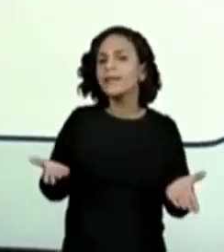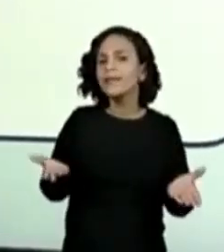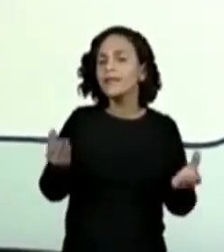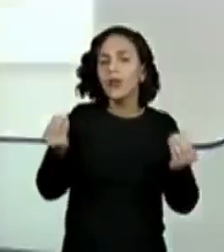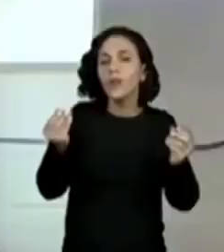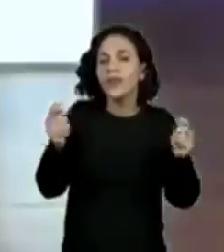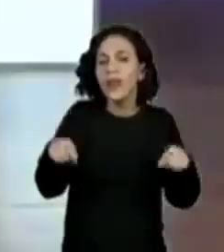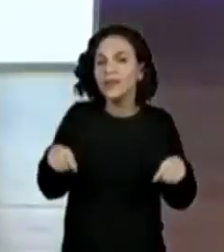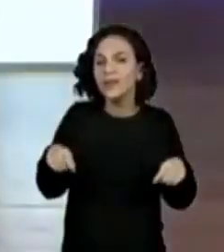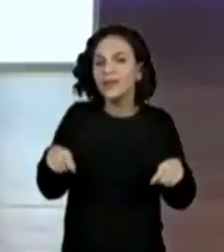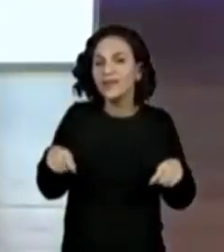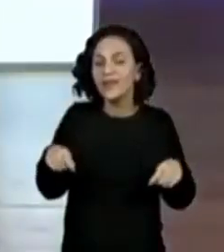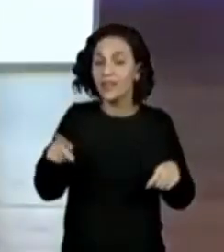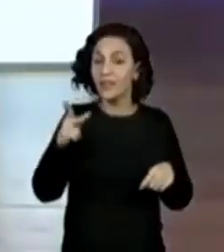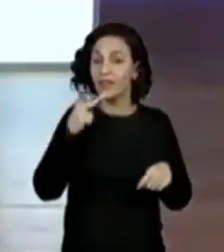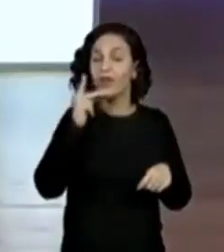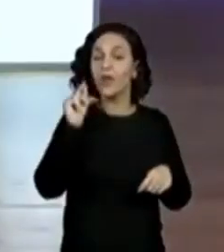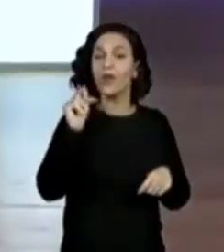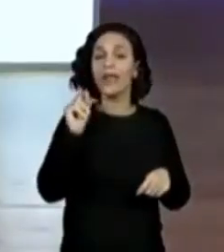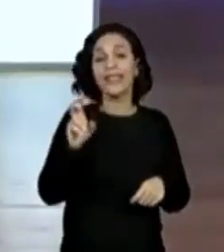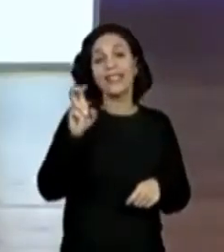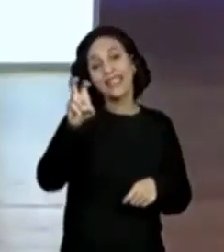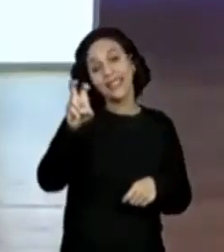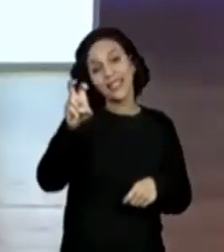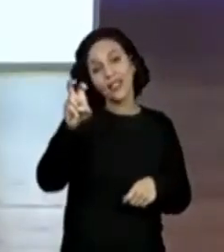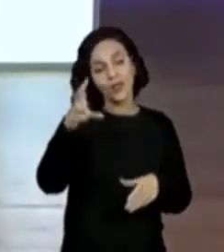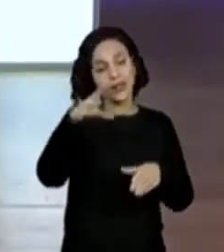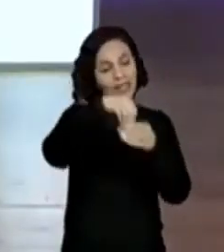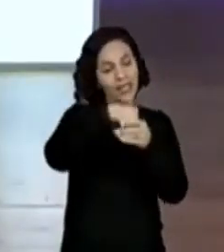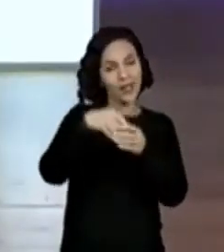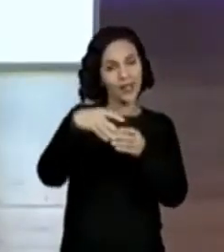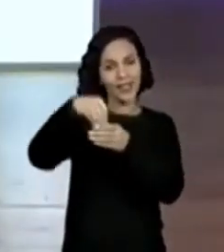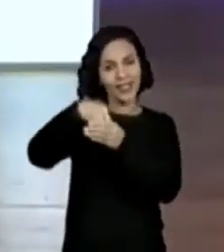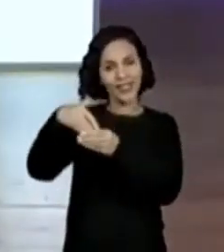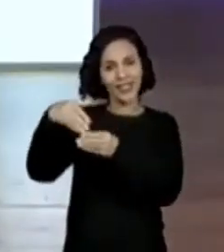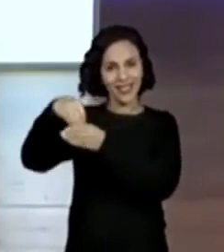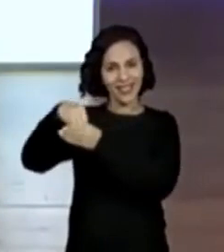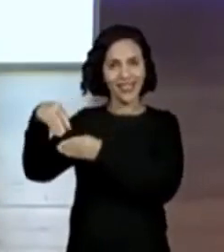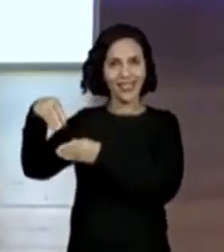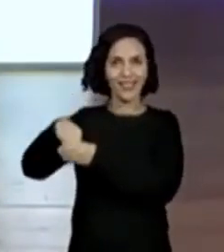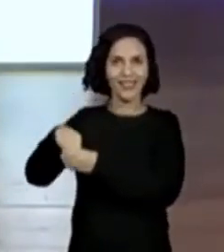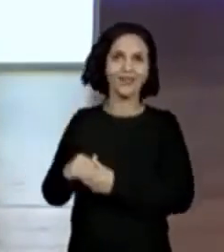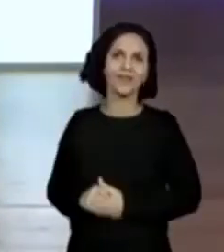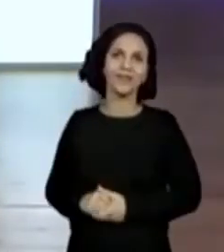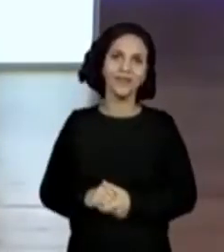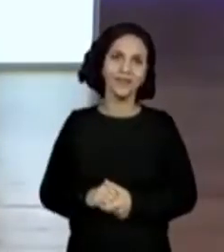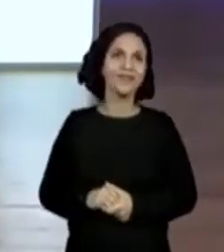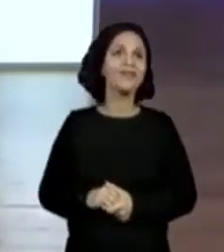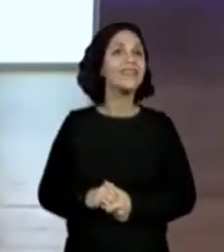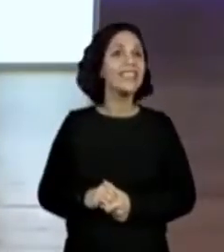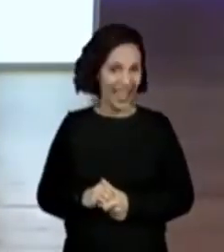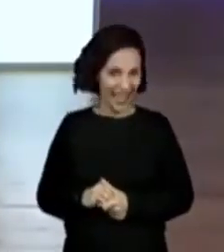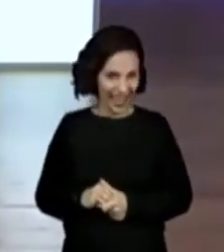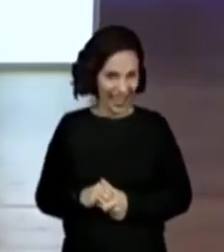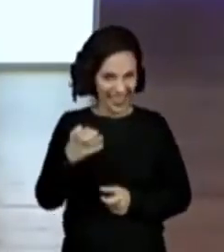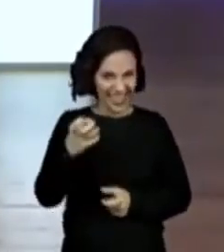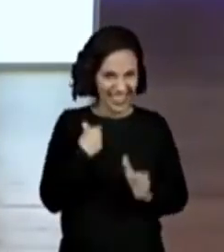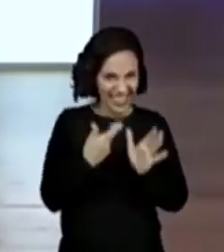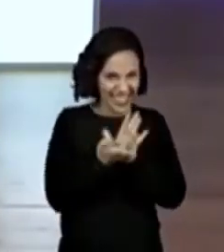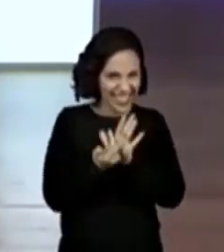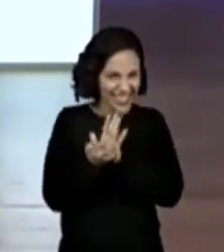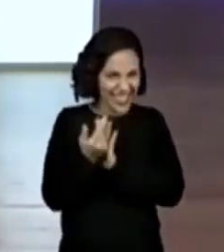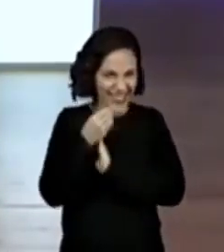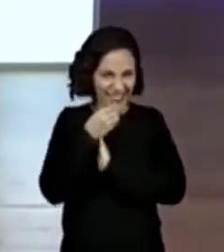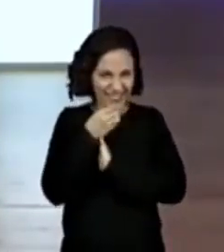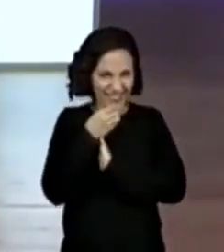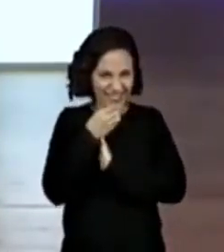imagem? Eles falaram para colocar 5 caquis dentro de cada uma, fazer um desenho. Jura mesmo que vocês querem que eu desenhe um caqui?